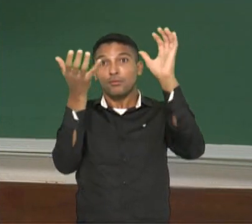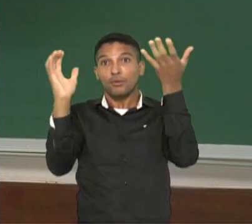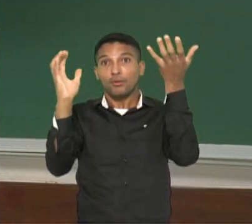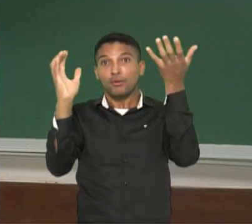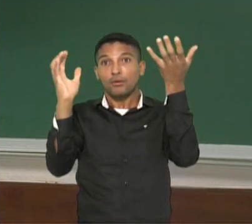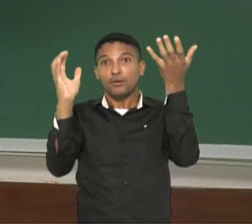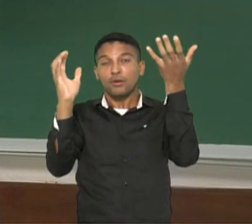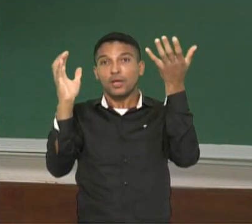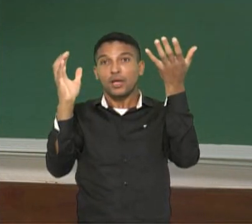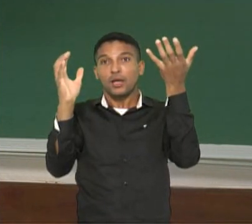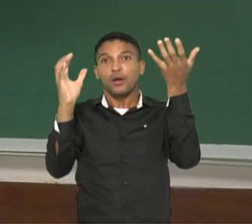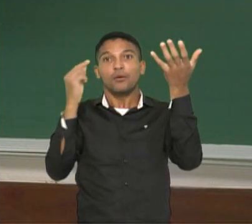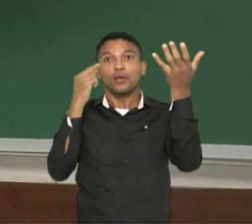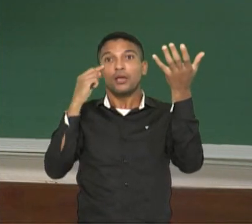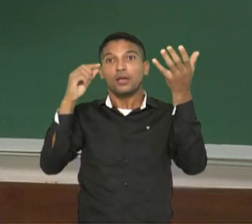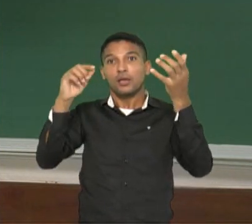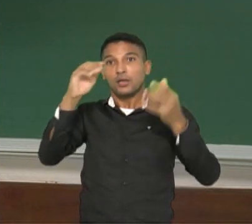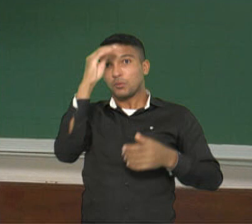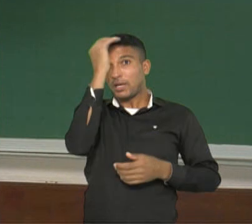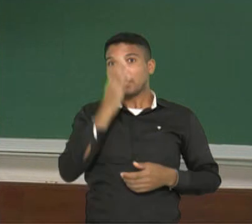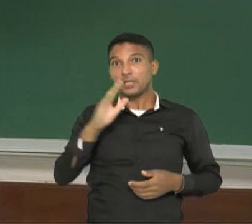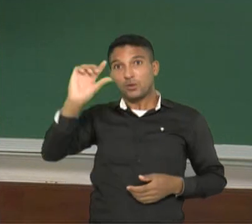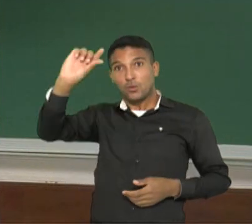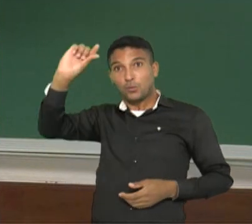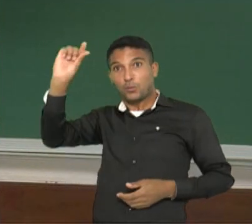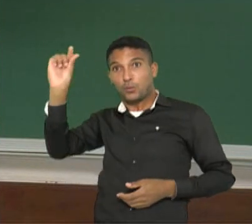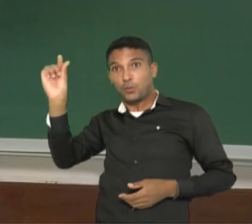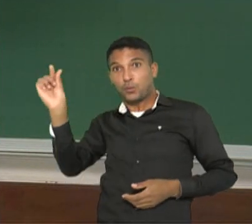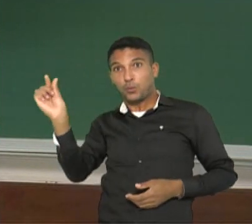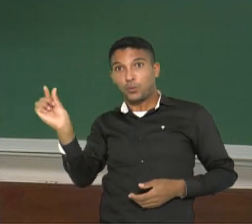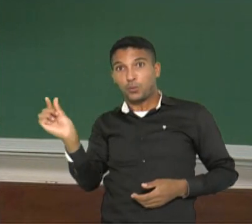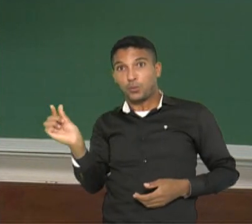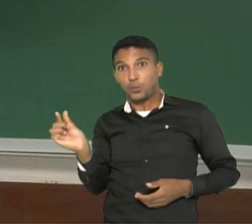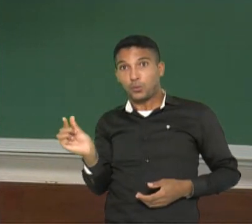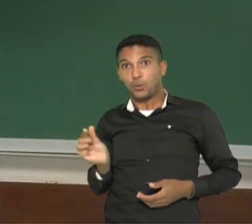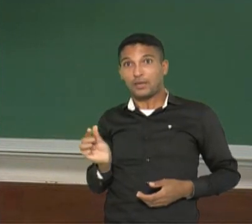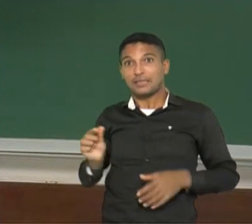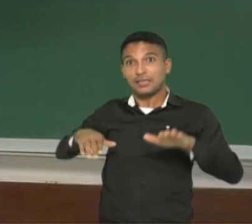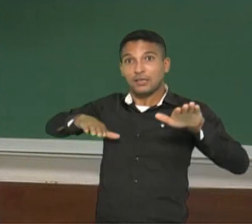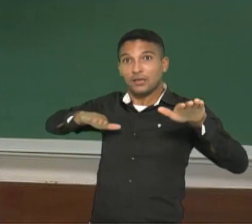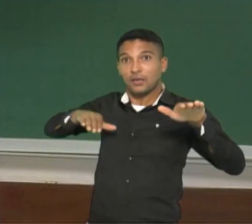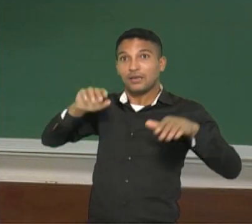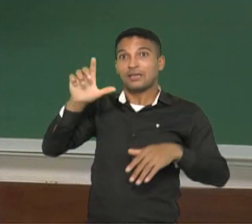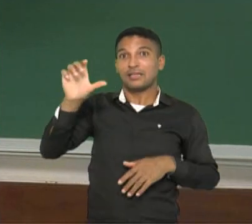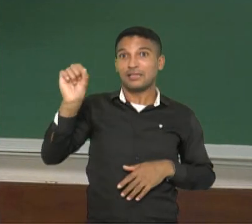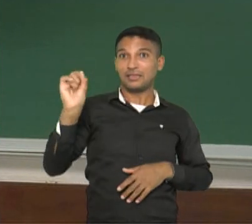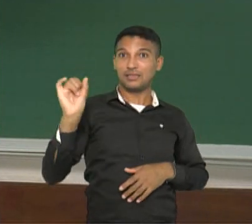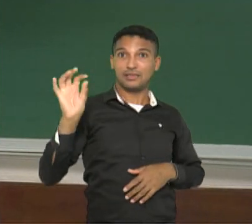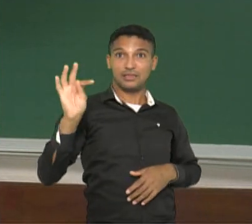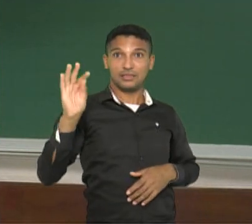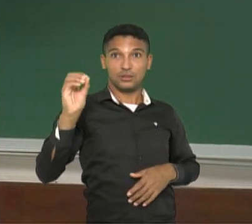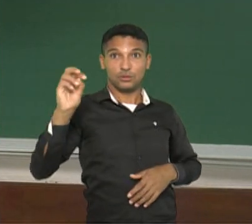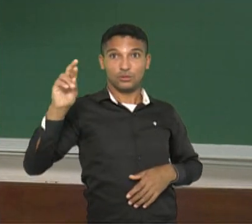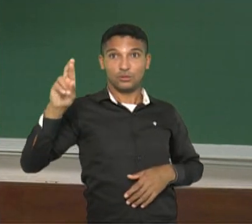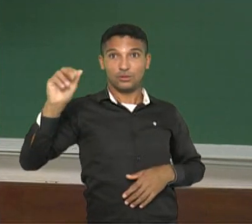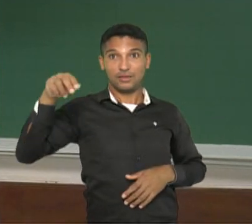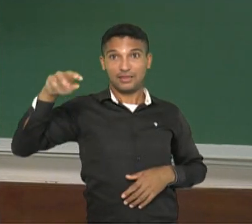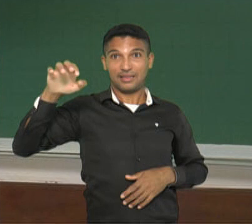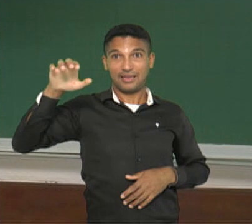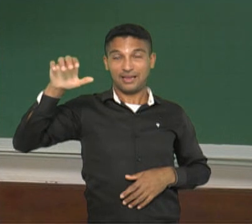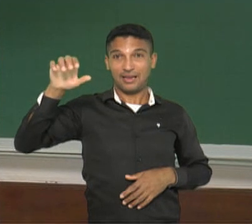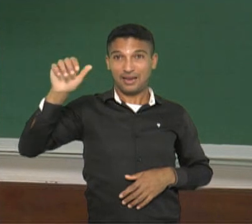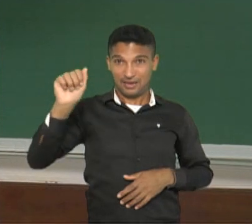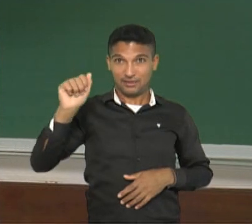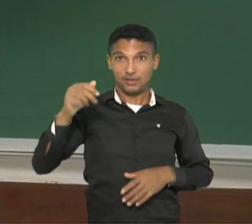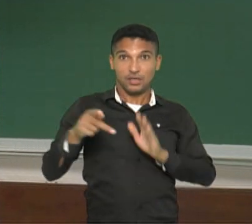região litorânea do território brasileiro, estendendo-se da região Nordeste do país até o sul do nosso país. Então